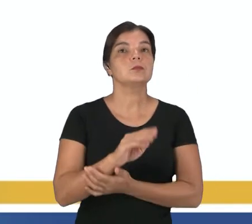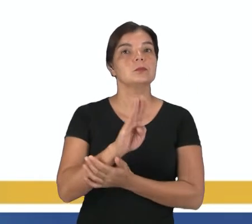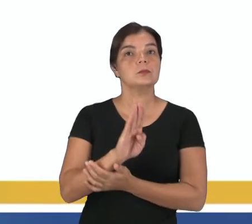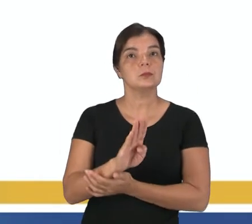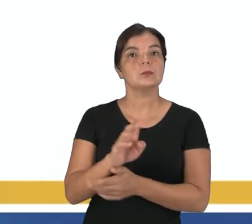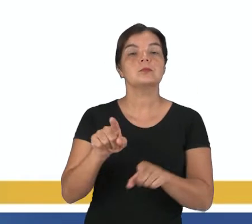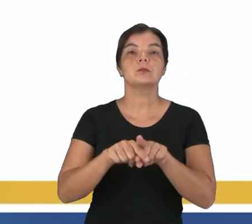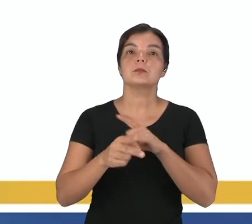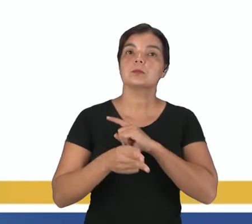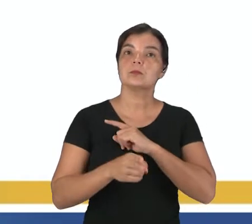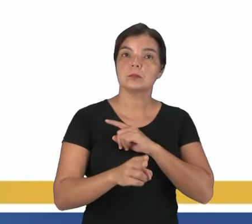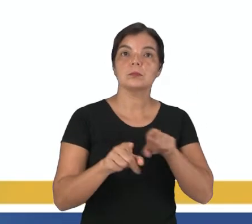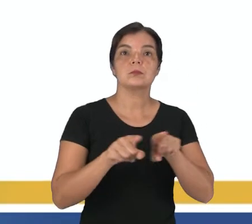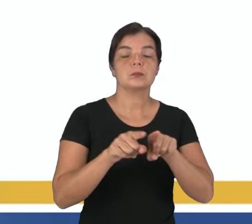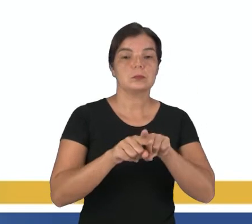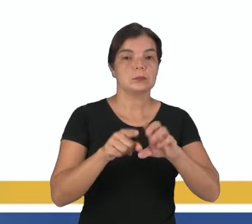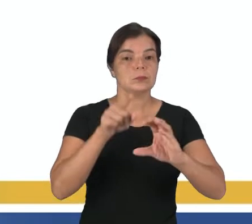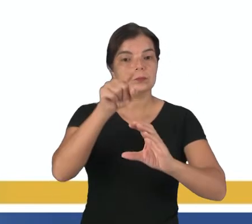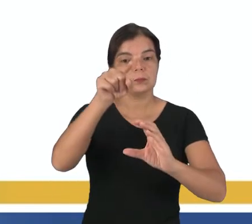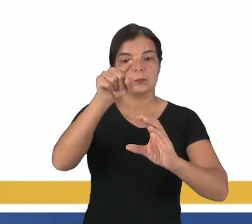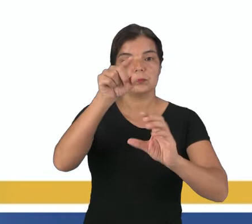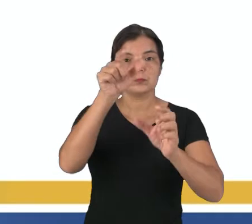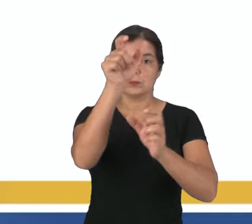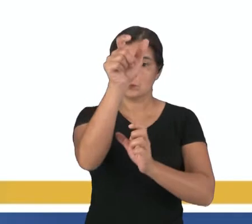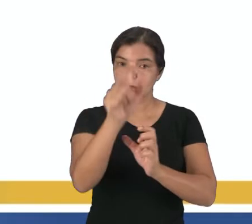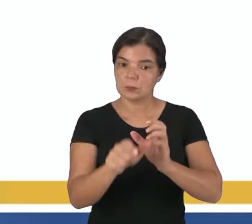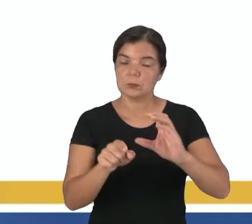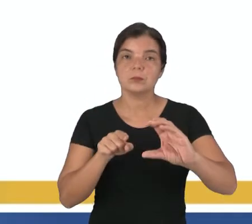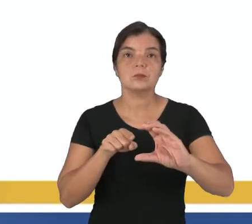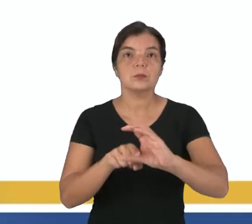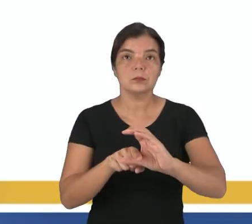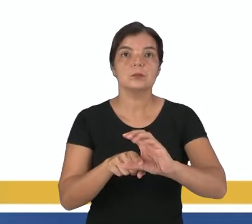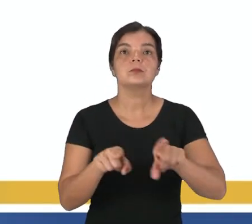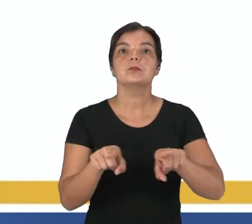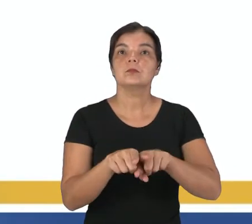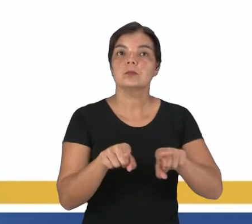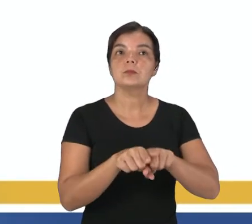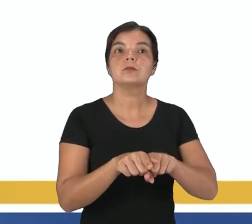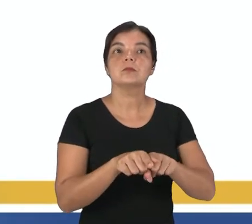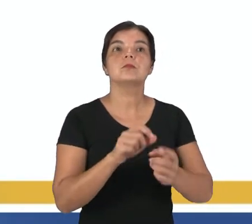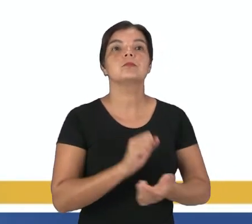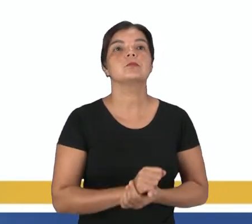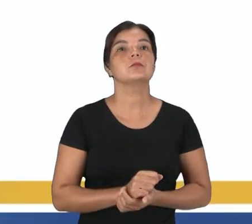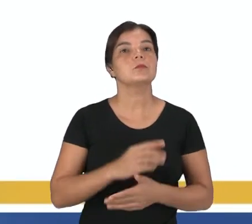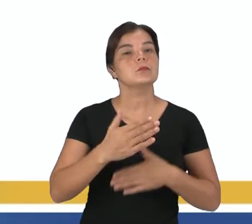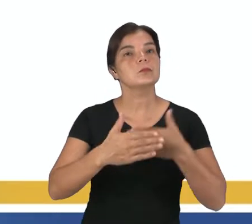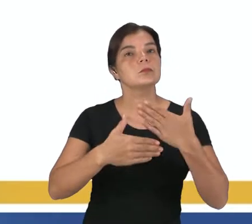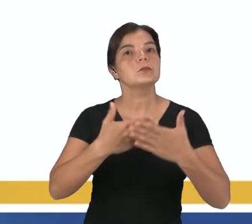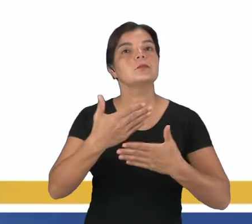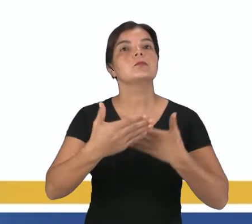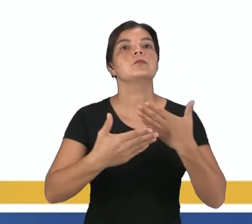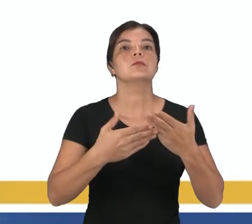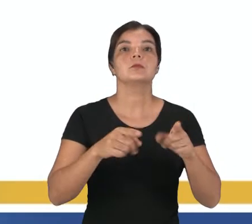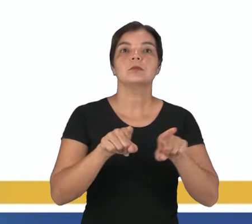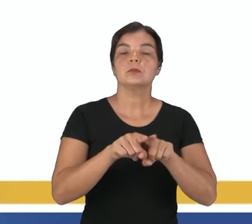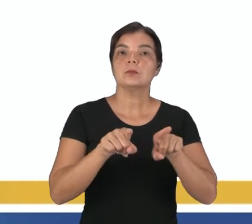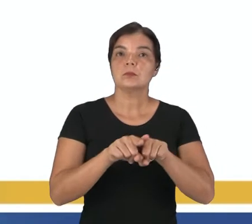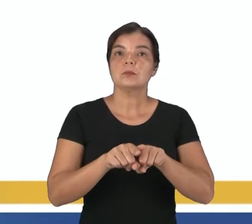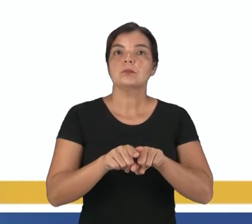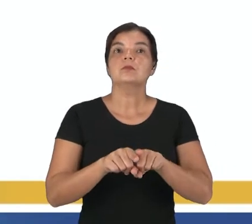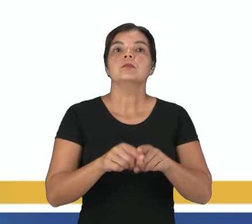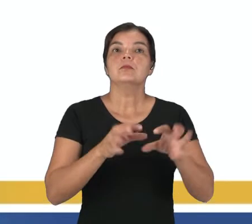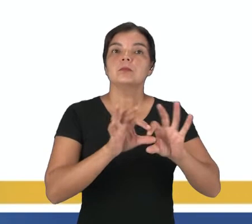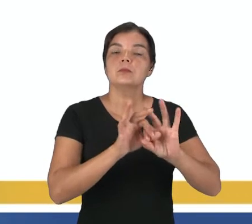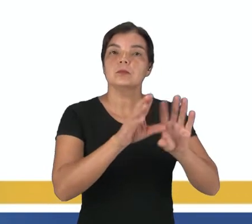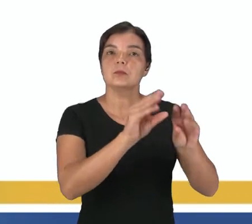B, elas permanecem na medula óssea até a sua maturação, né, em forma que elas se amadurecem, elas passam por um processo,